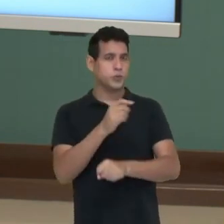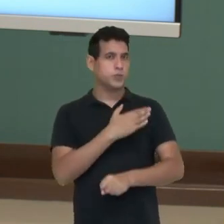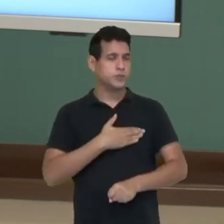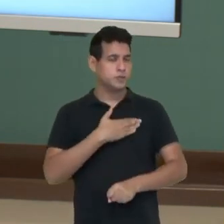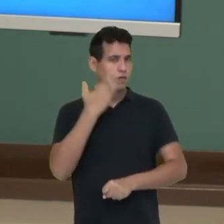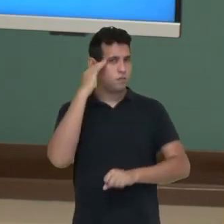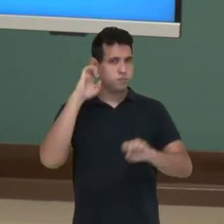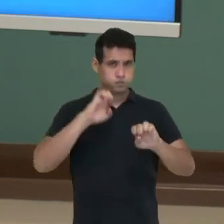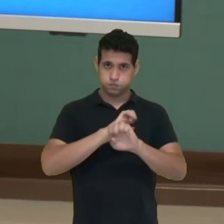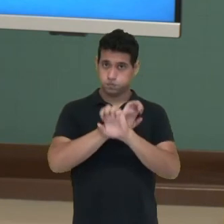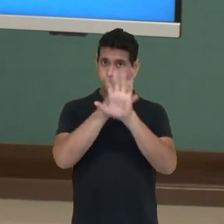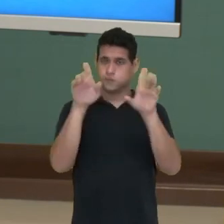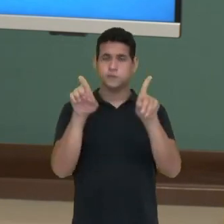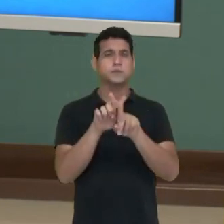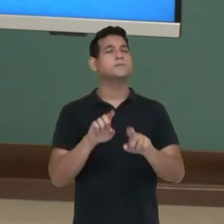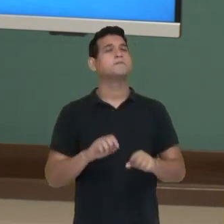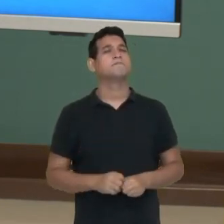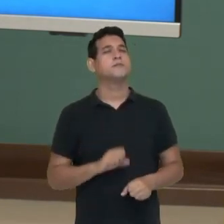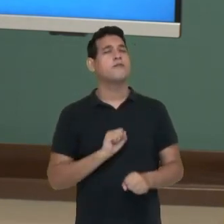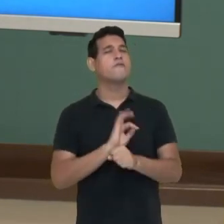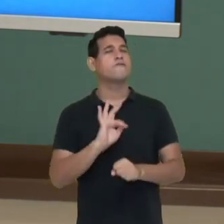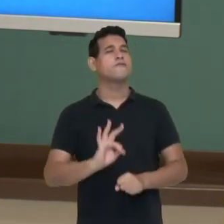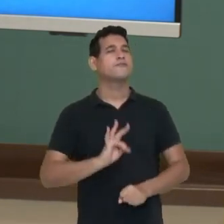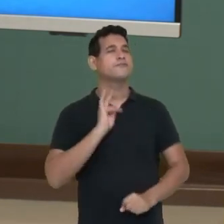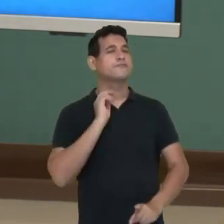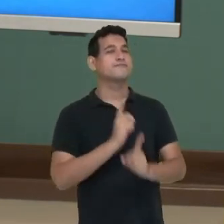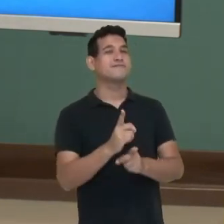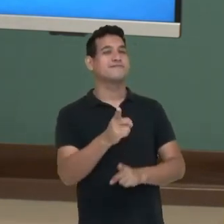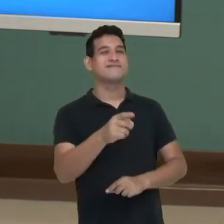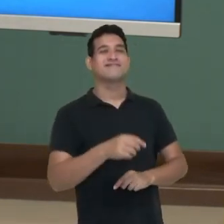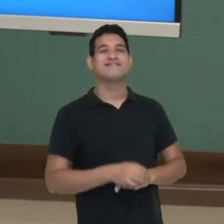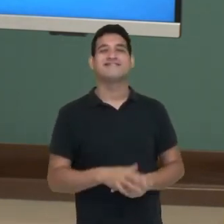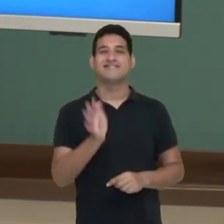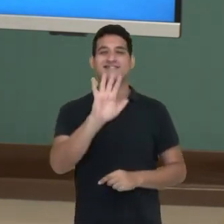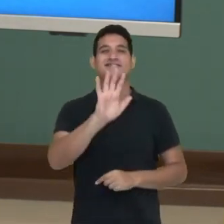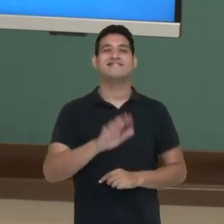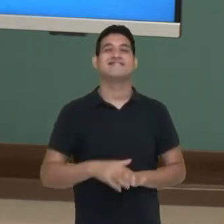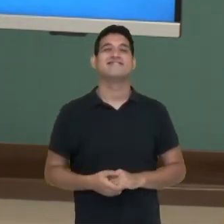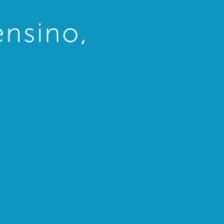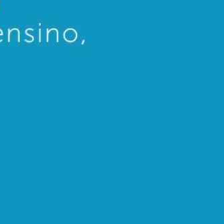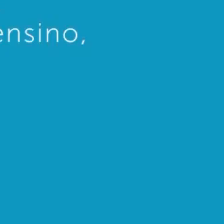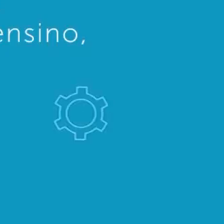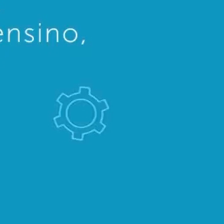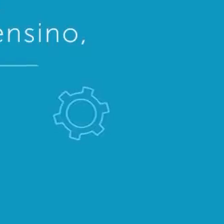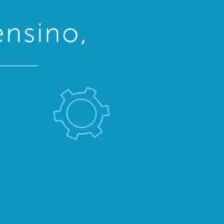vocês tenham entendido, tenham gostado e a gente se vê na próxima aula. Até mais!